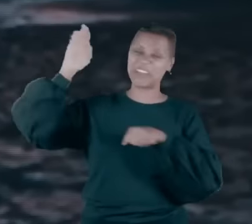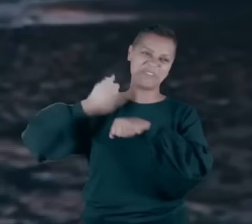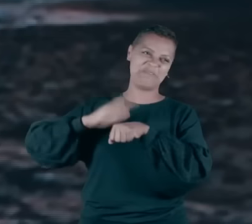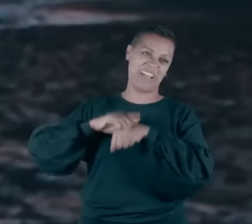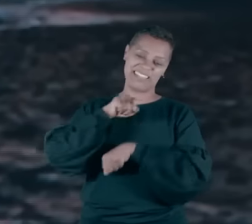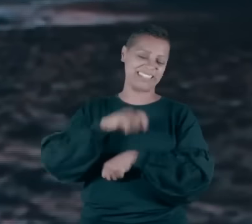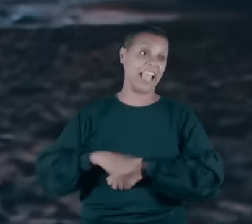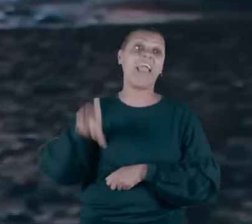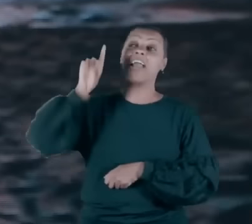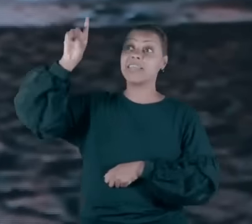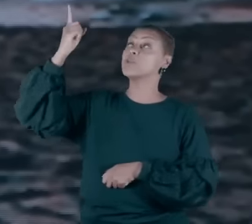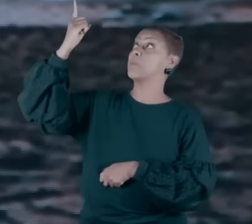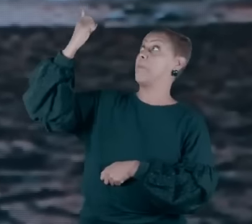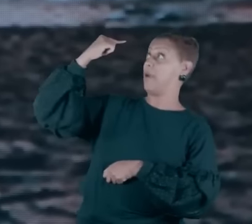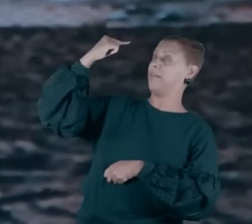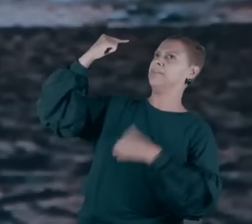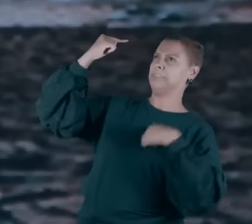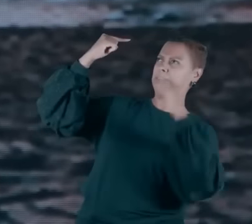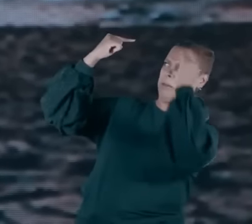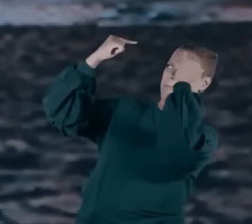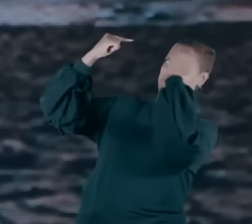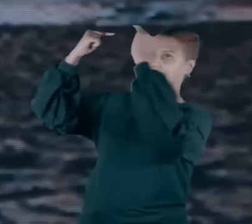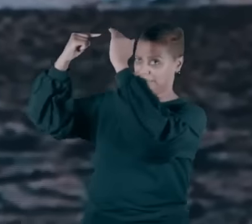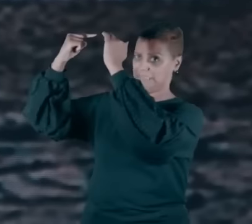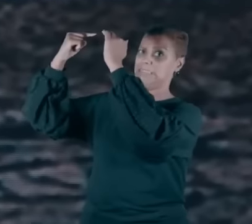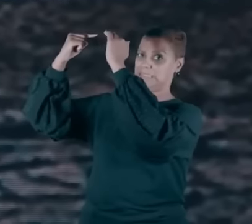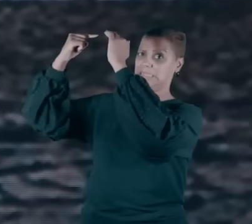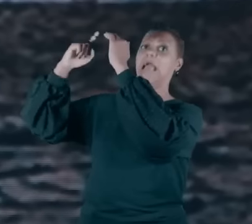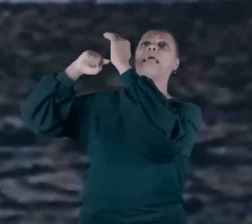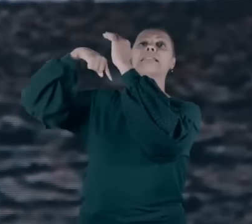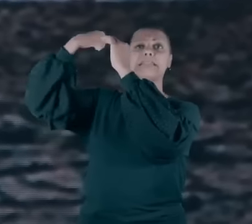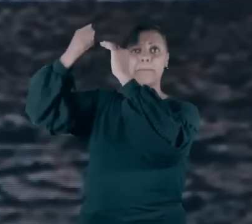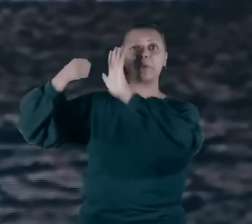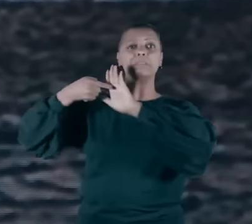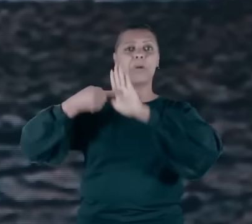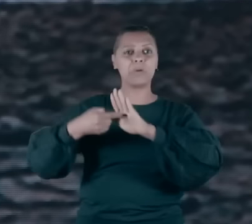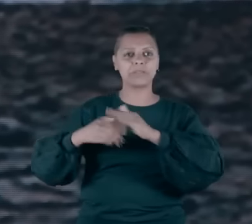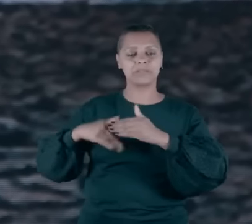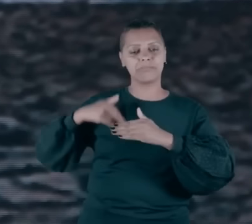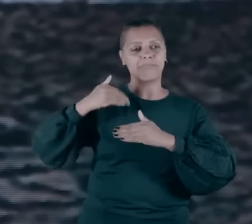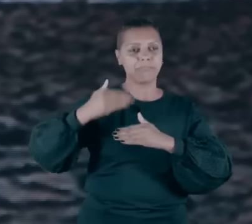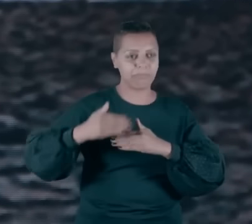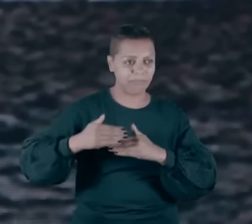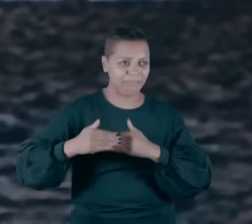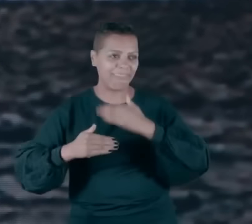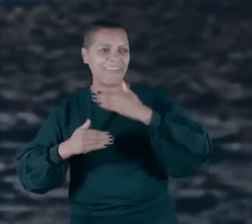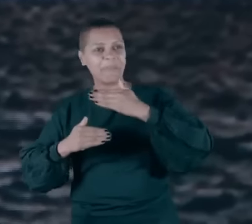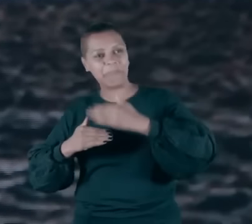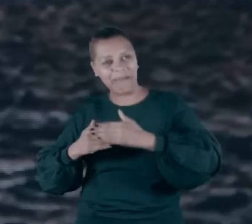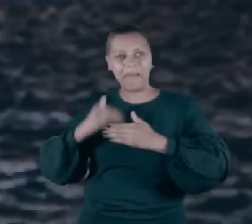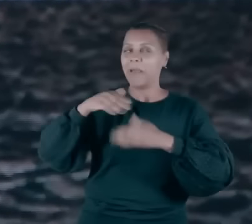te dá o comando você obedece a ele mostra o próximo passo Deus nos dá uma ordem nós